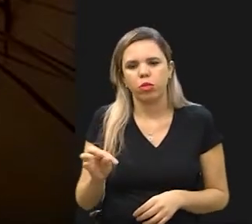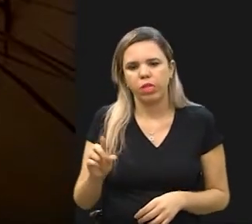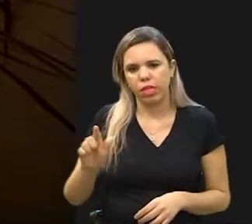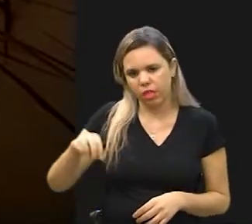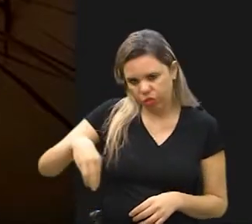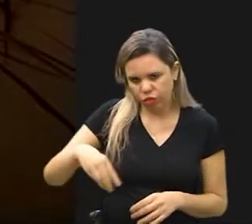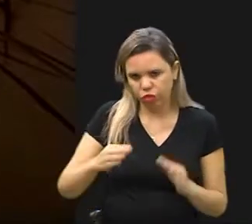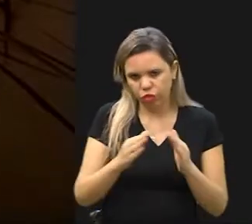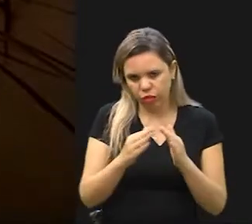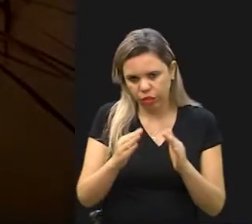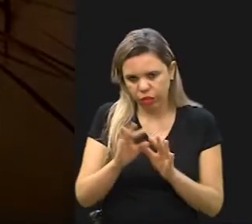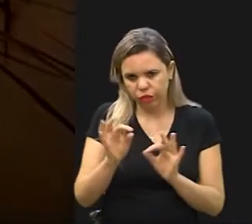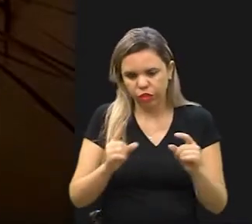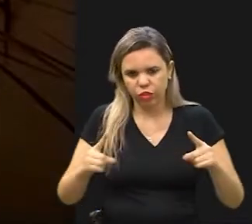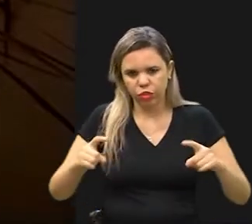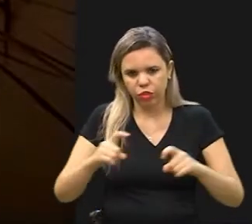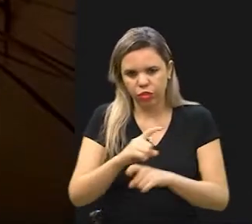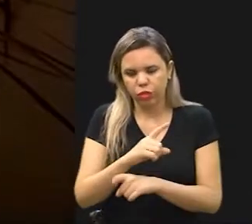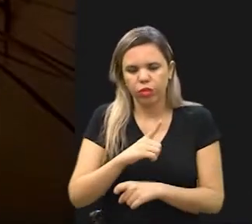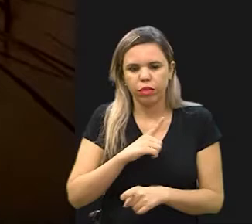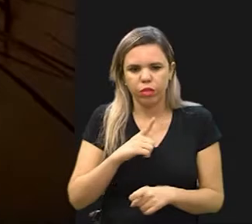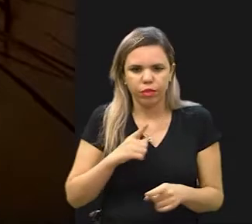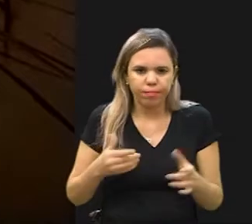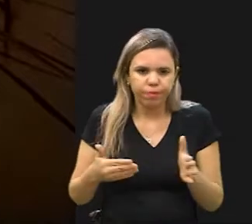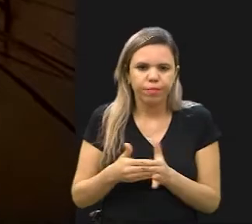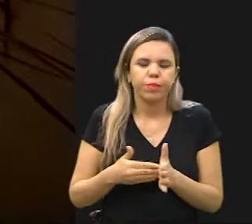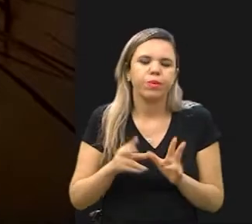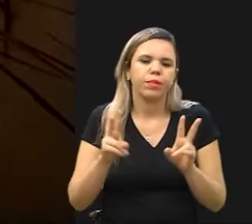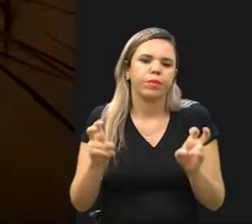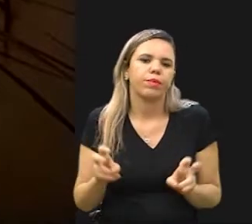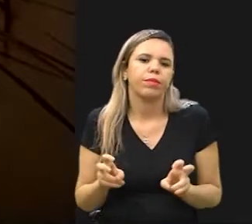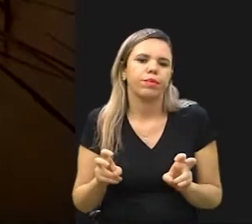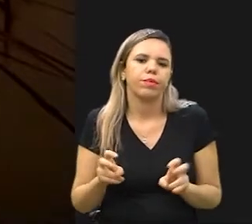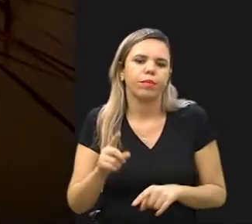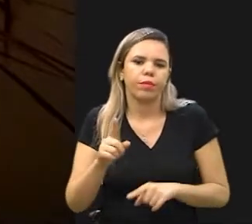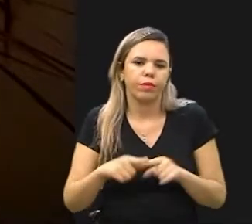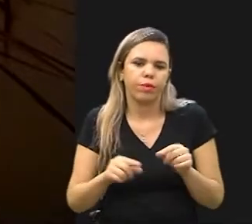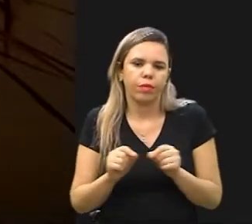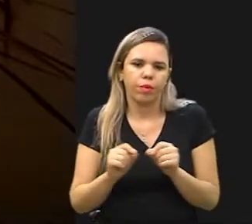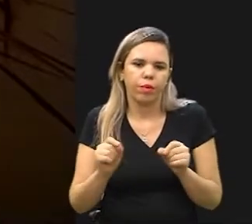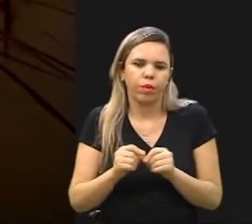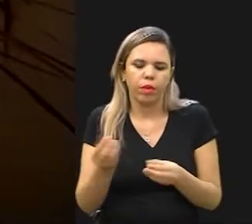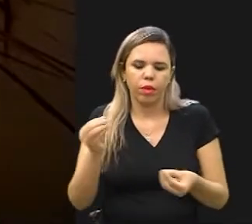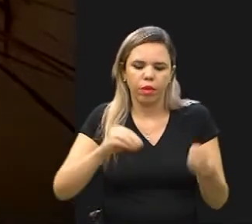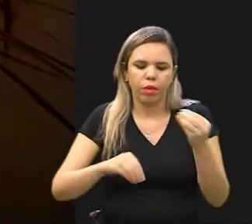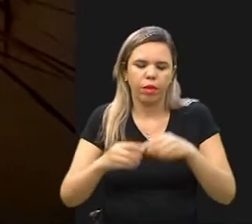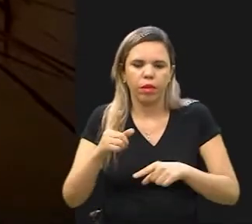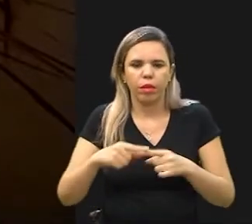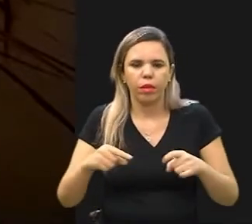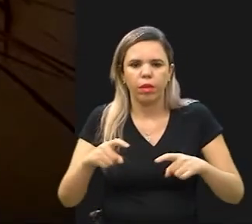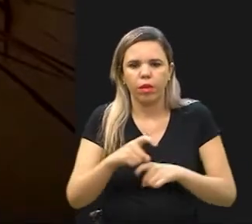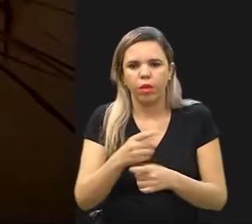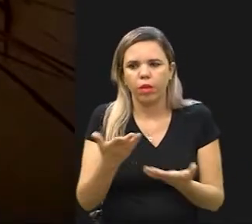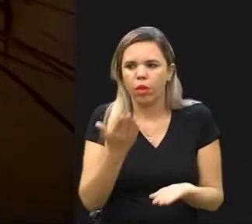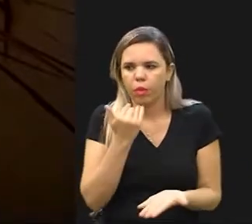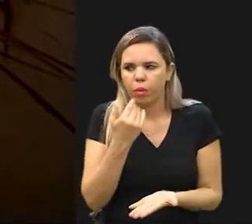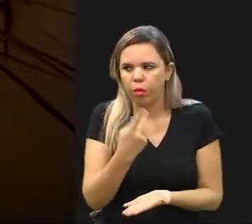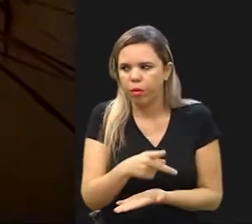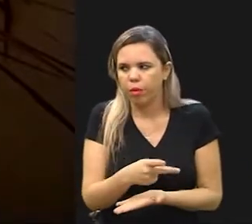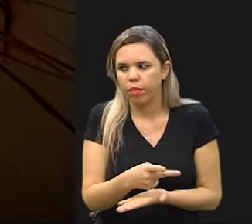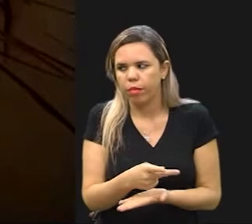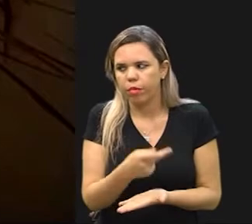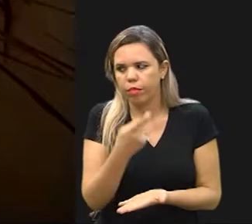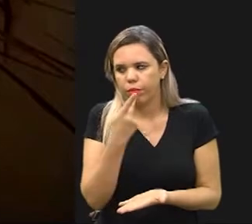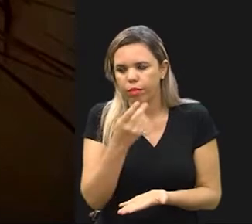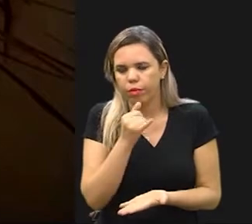compostagem doméstica, feita através de minhocas, ela tem algumas limitações com relação ao material que você pode pôr ali para as minhocas